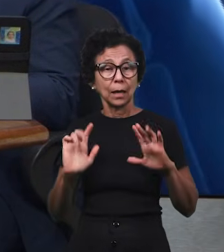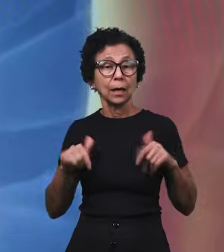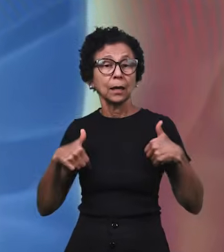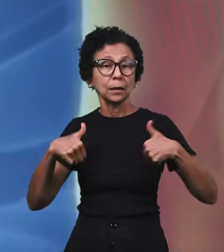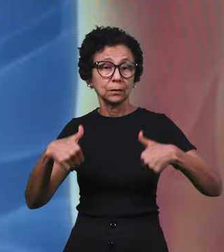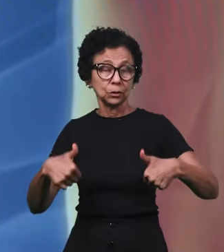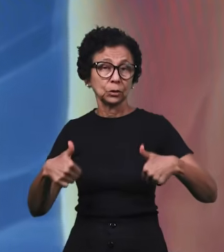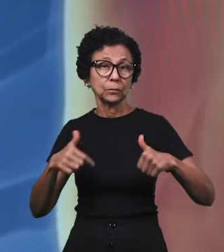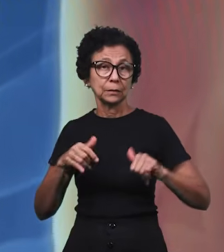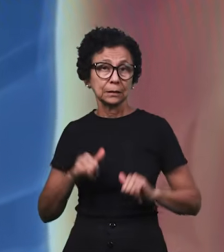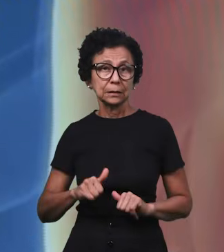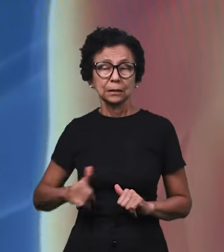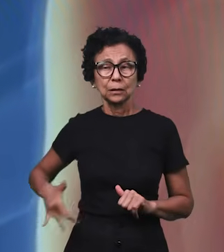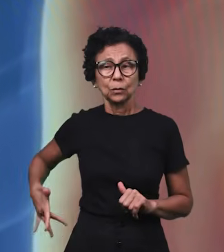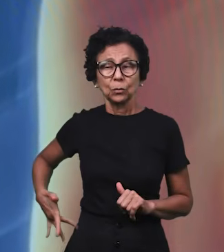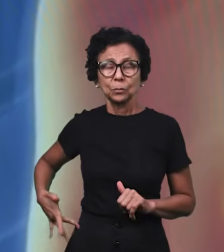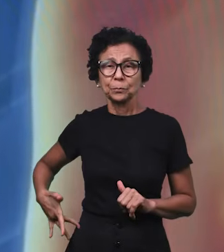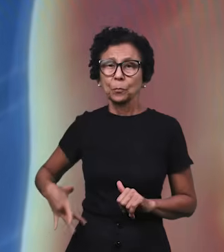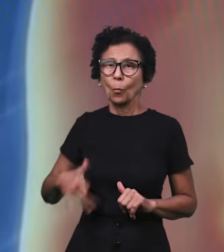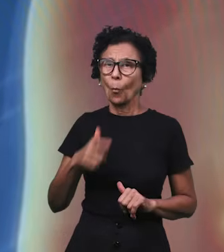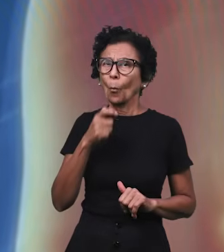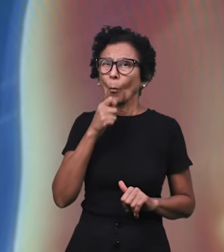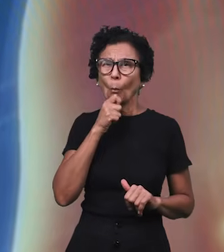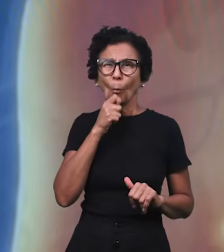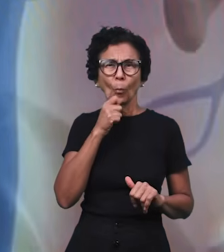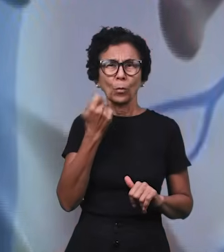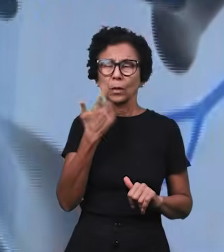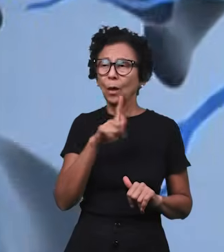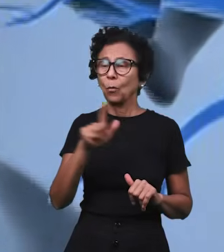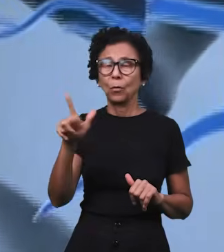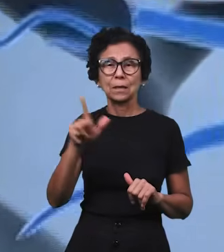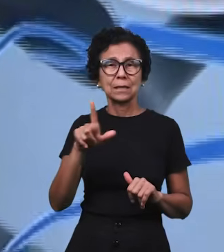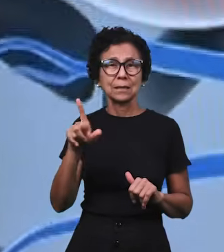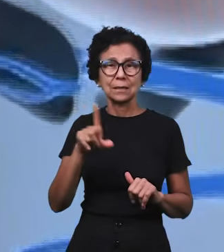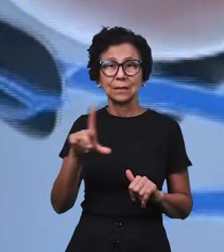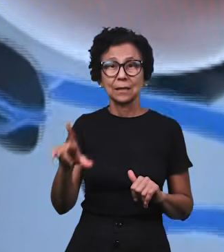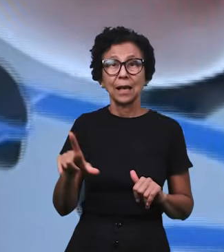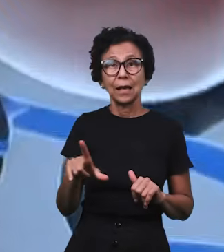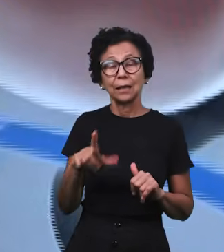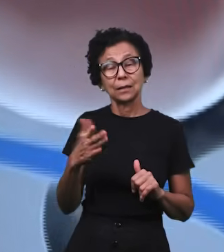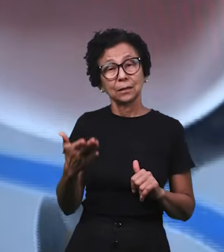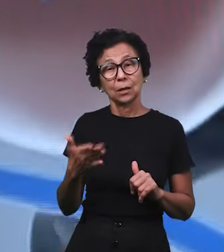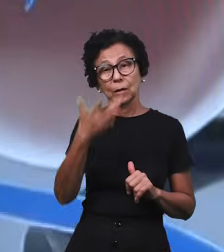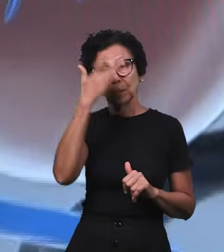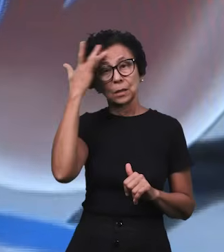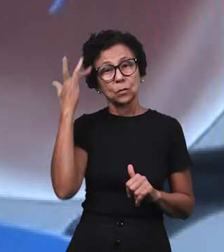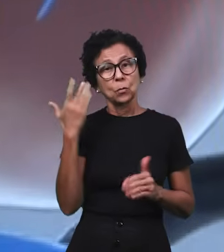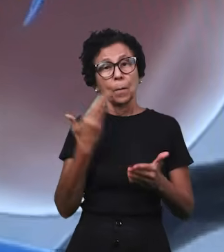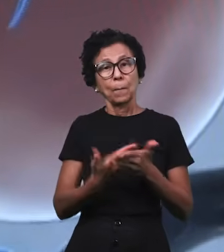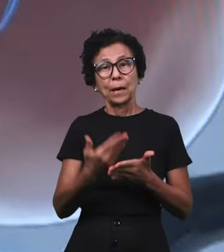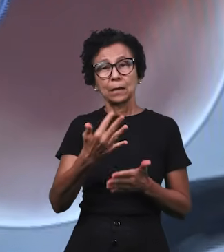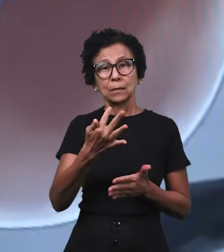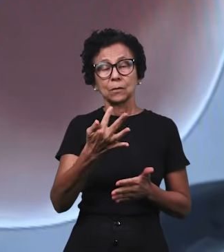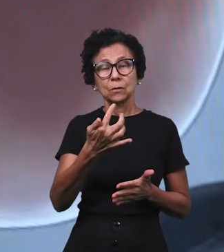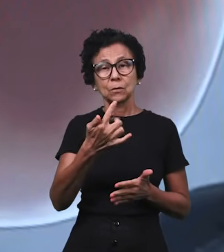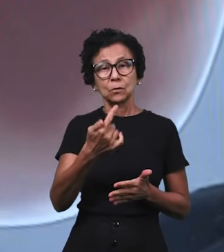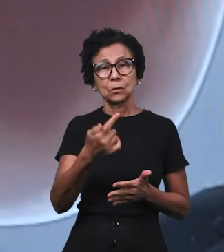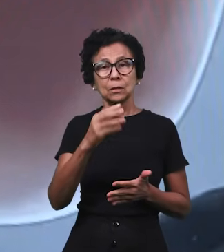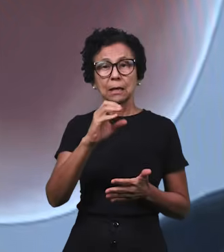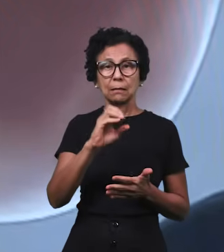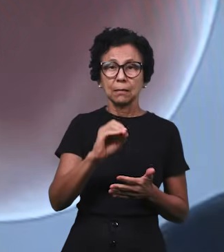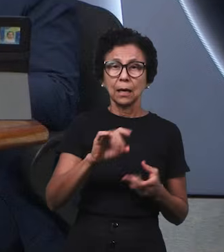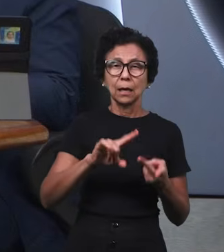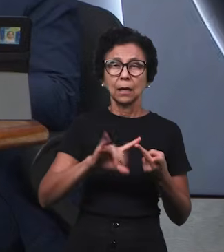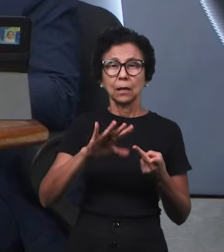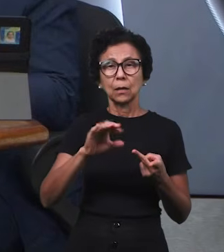quando os rins não conseguem mais, o indivíduo já perdeu de 70% a 80% da função dos dois